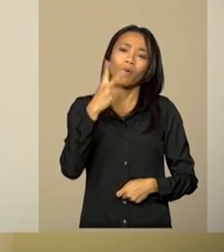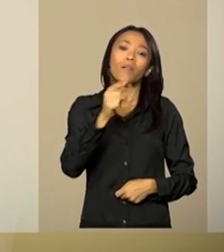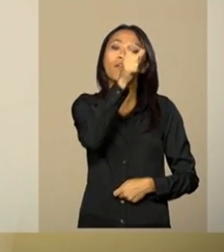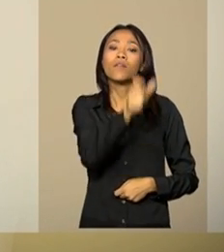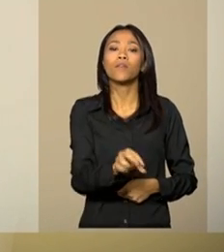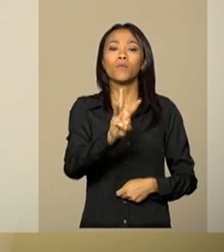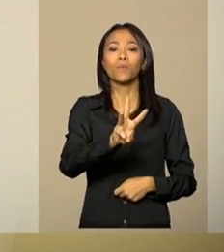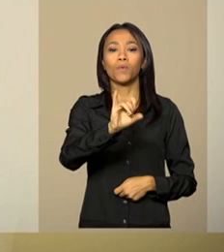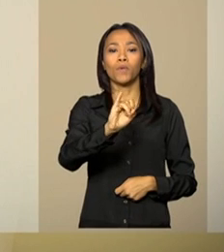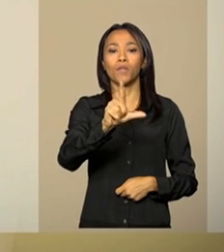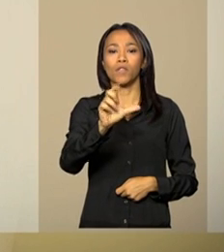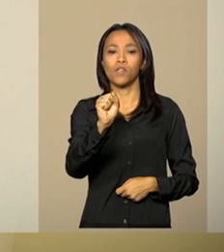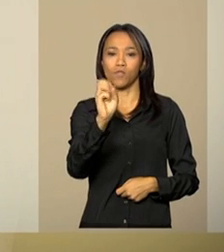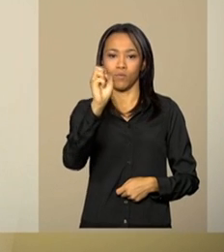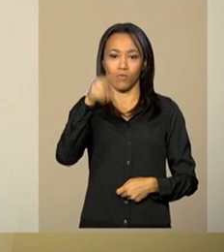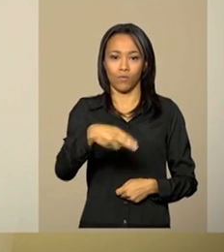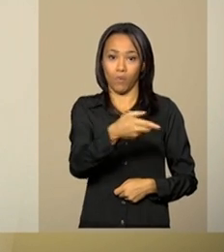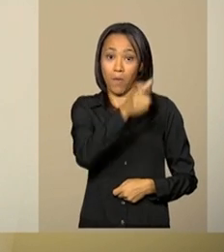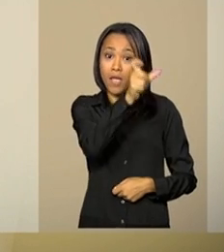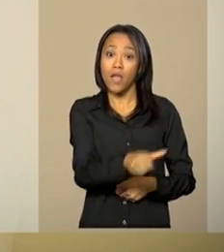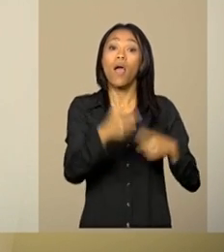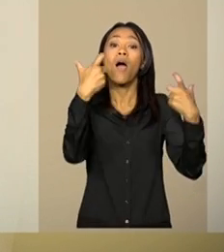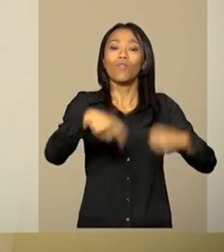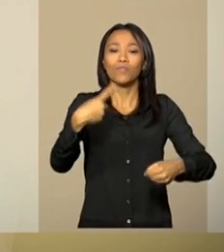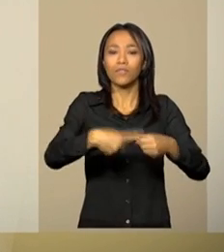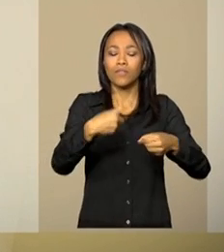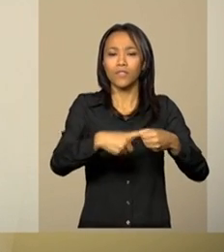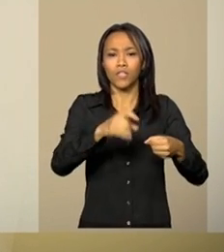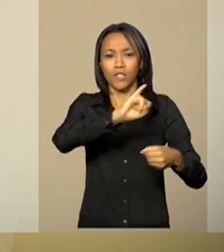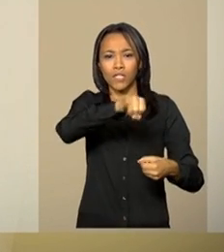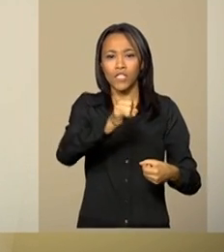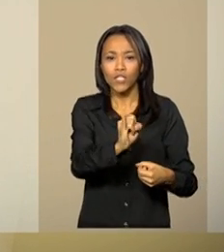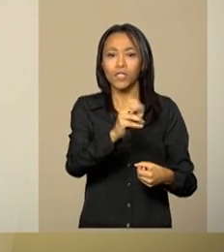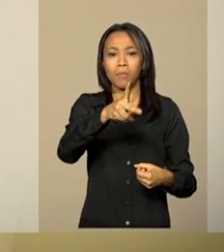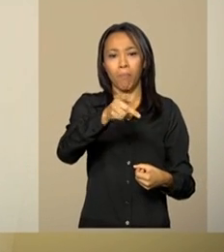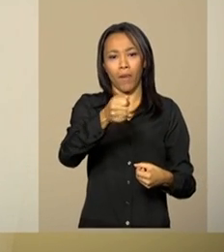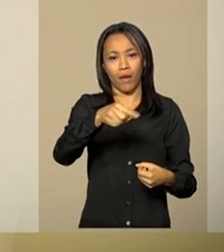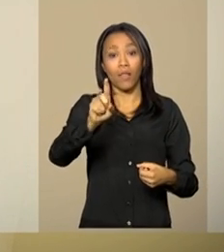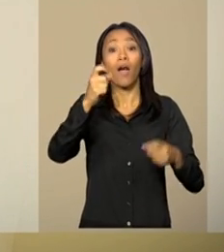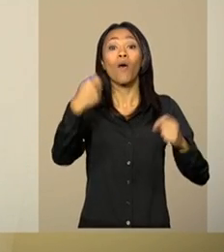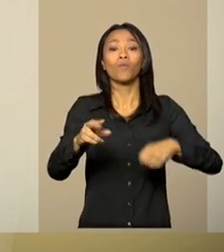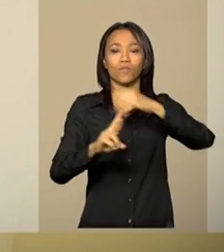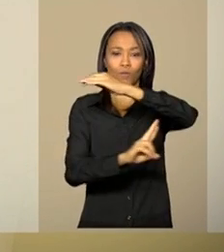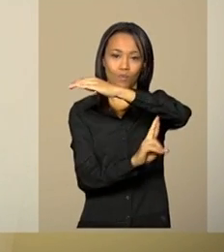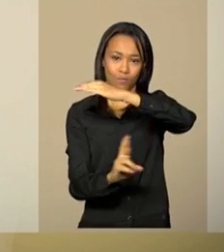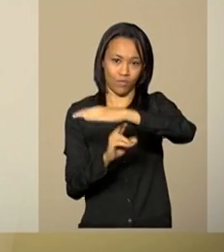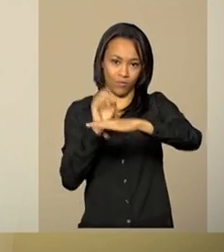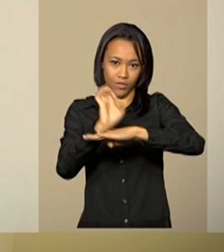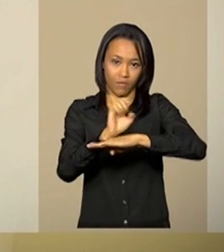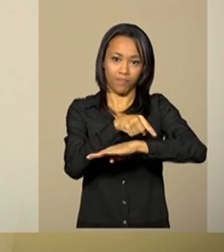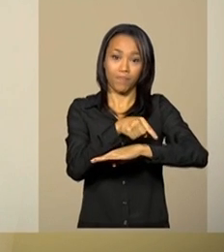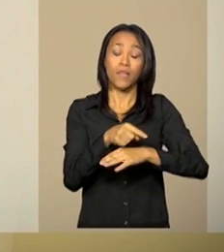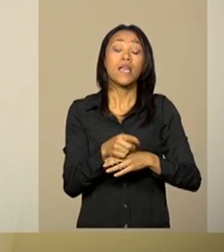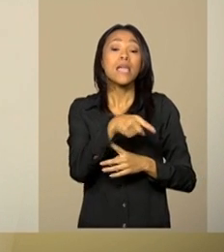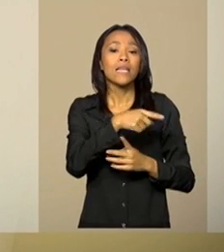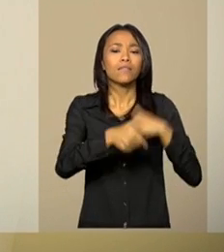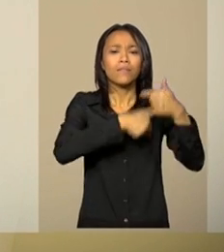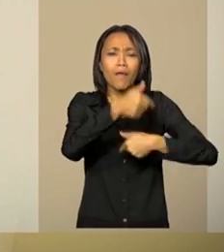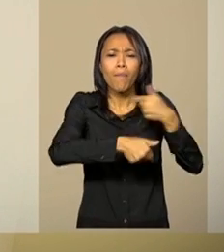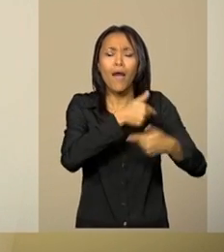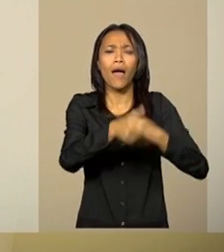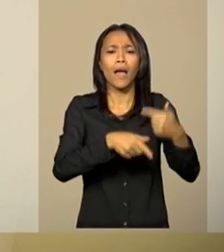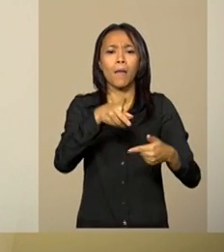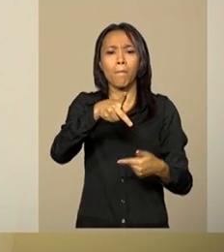do Wilson Mantovanelli, que mora na zona rural de Jiparaná, em Rondônia. O Wilson trabalha na produção